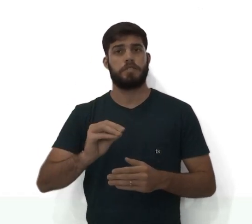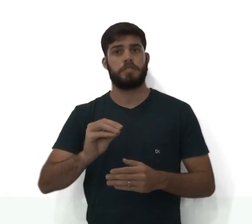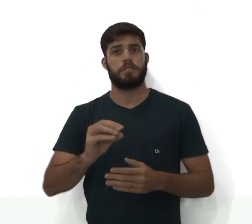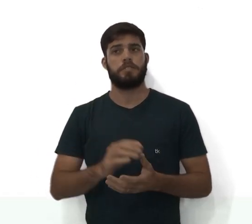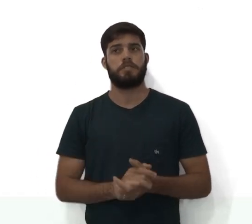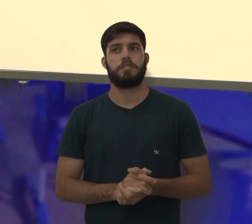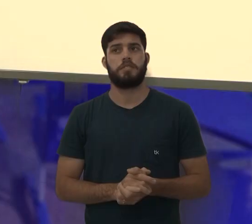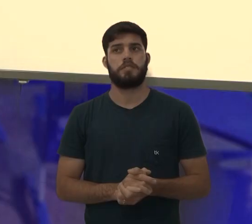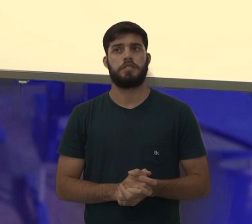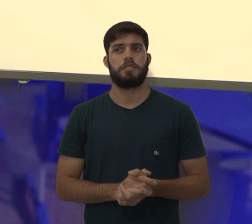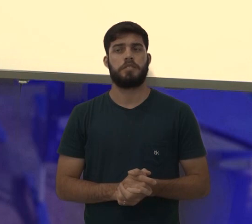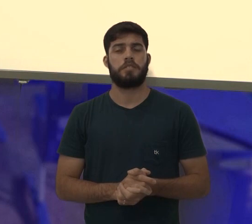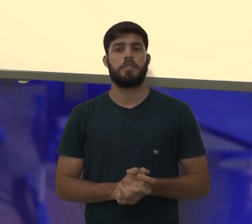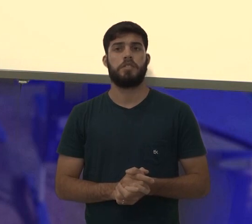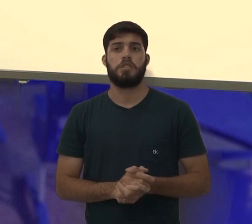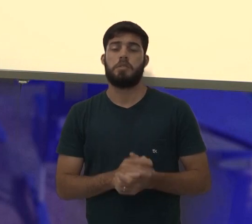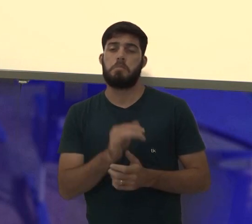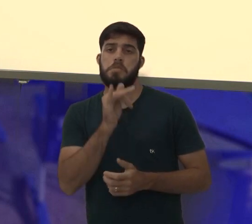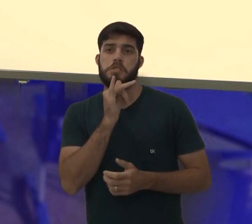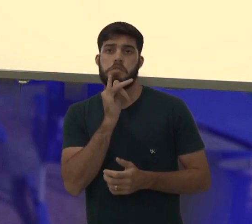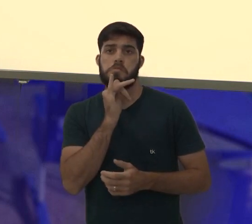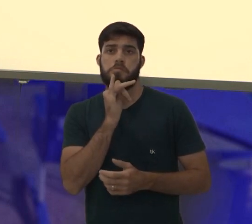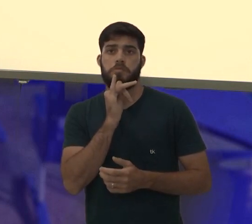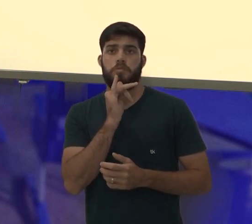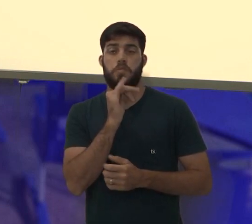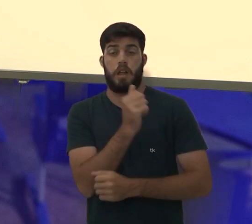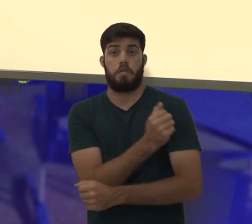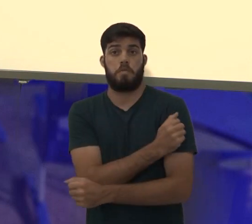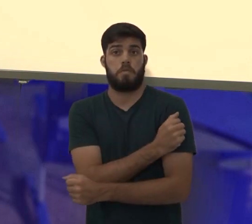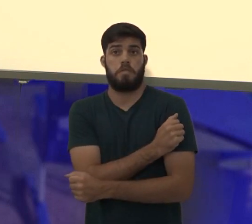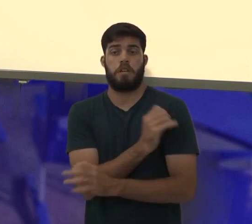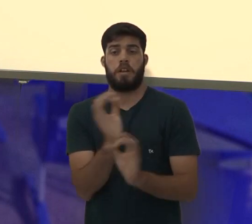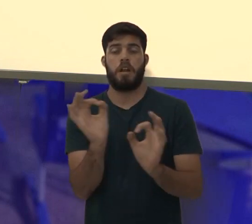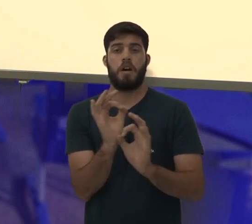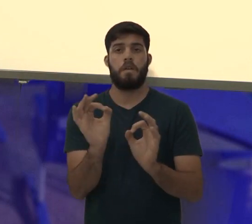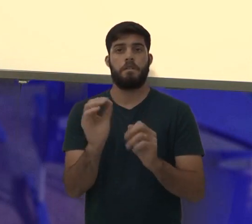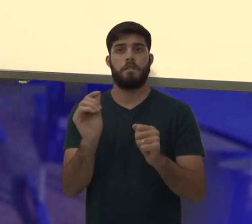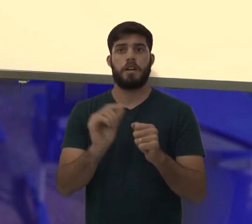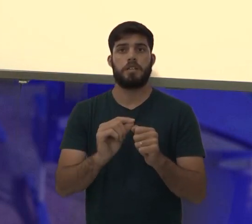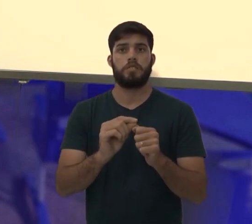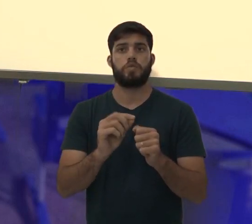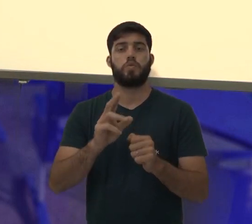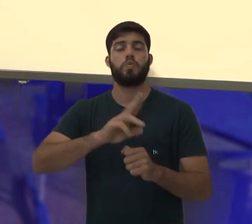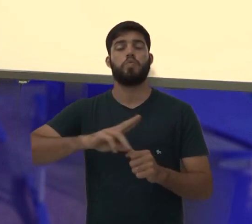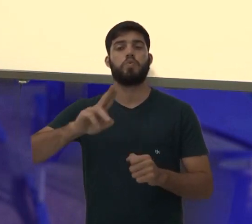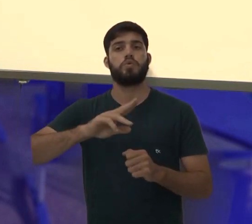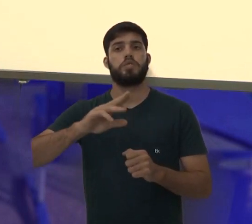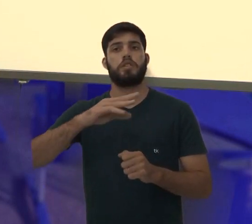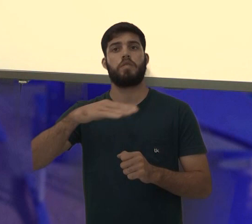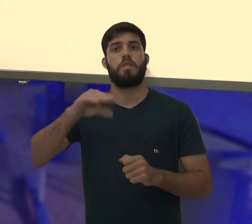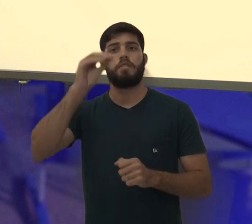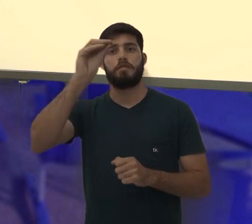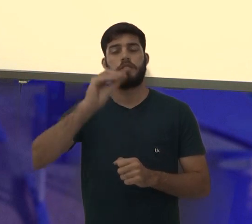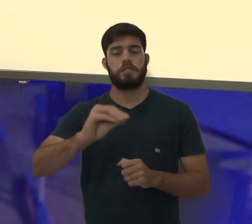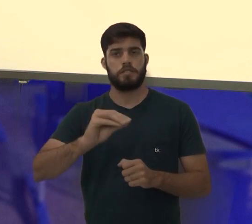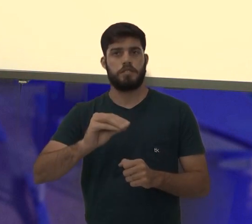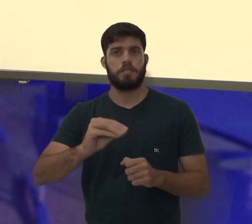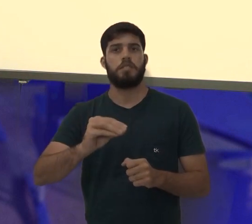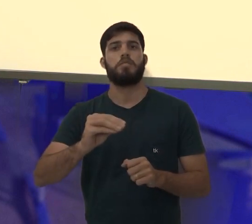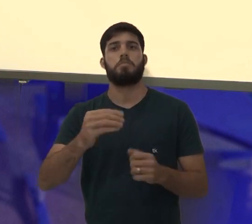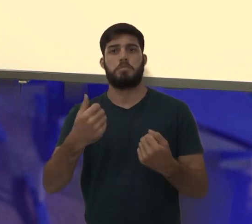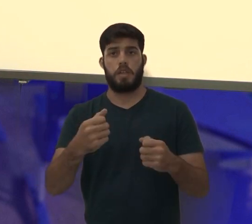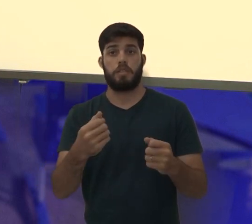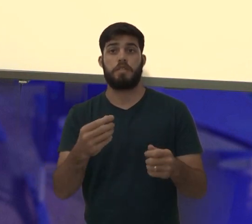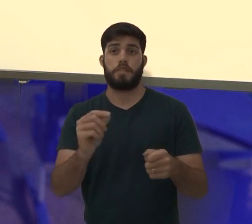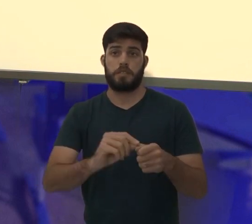agora. Então, o estudante que não fez a primeira questão usando fração e sim usando decimal, nessa